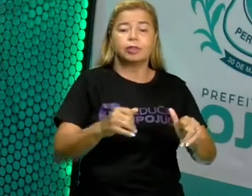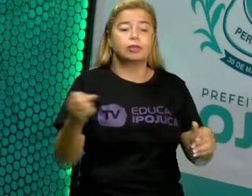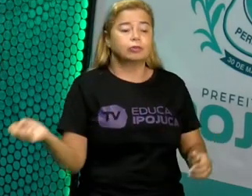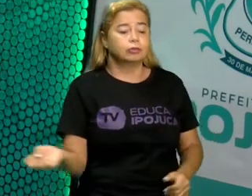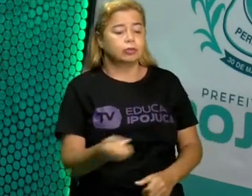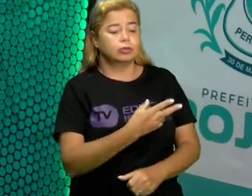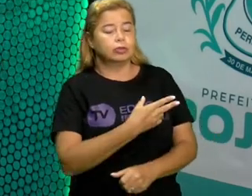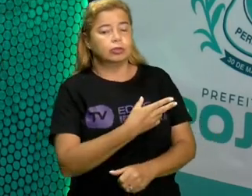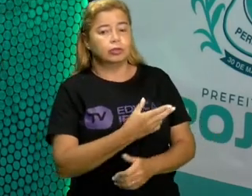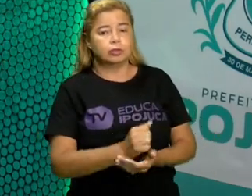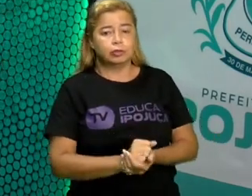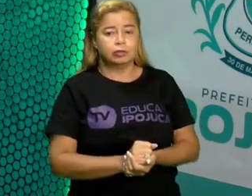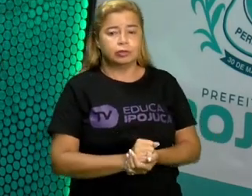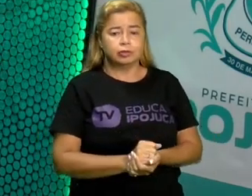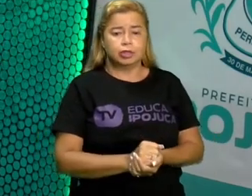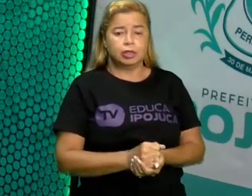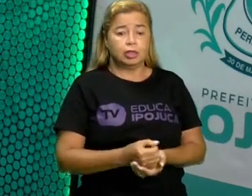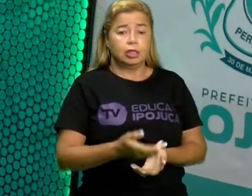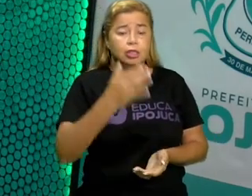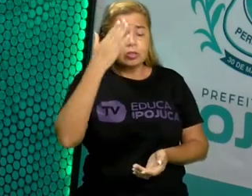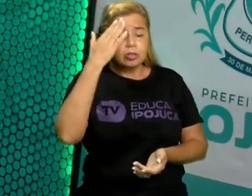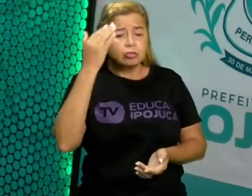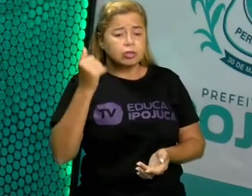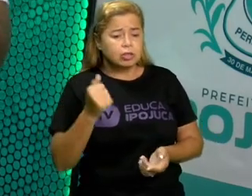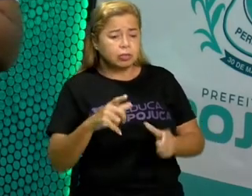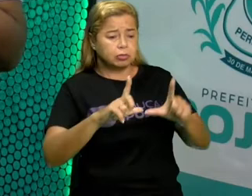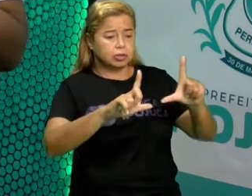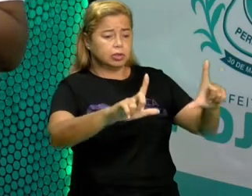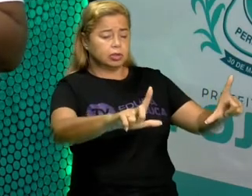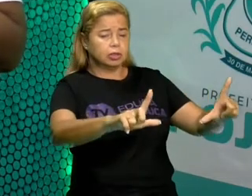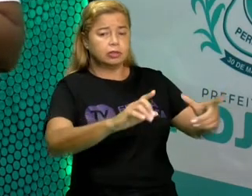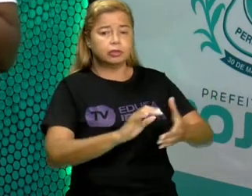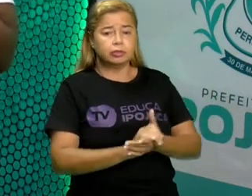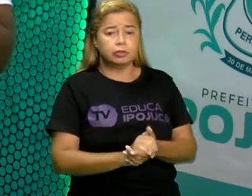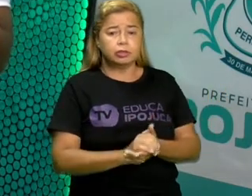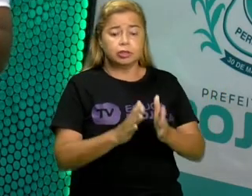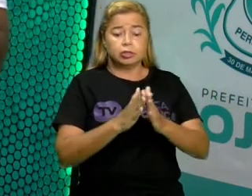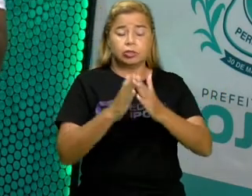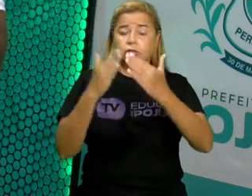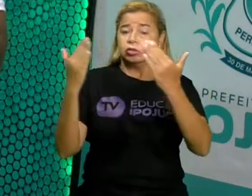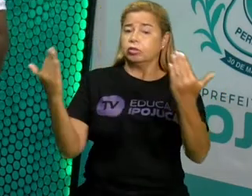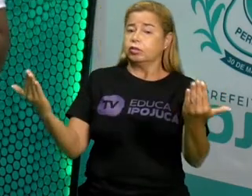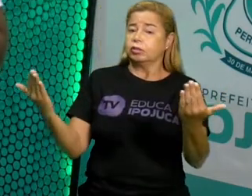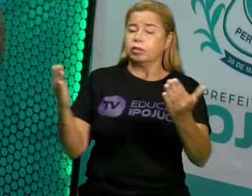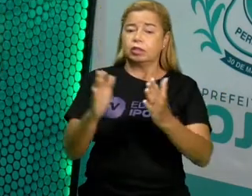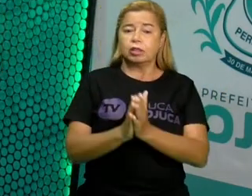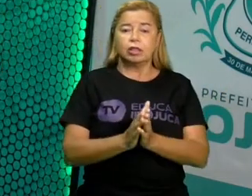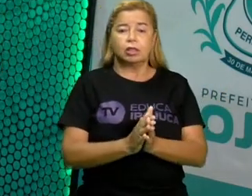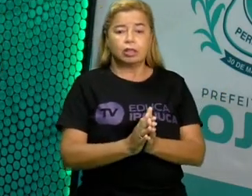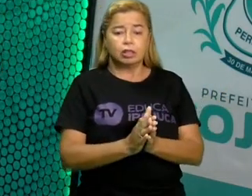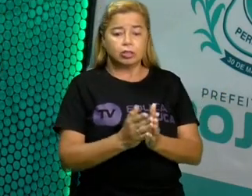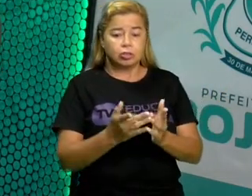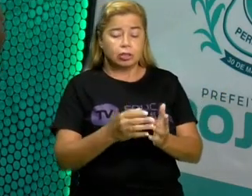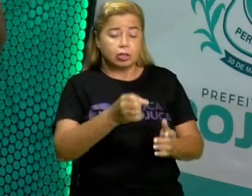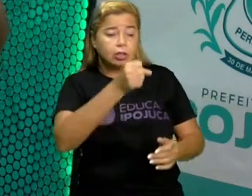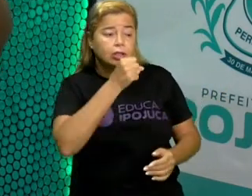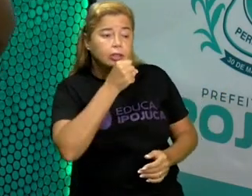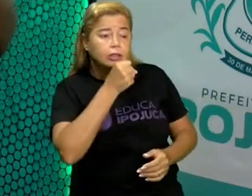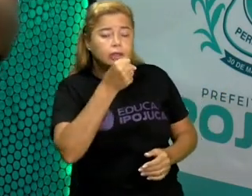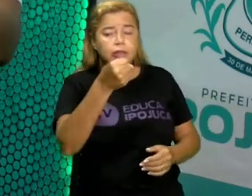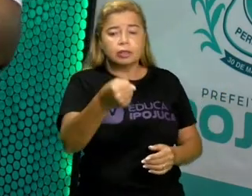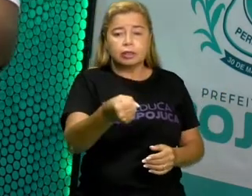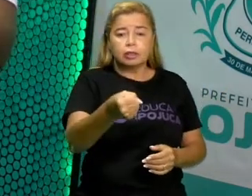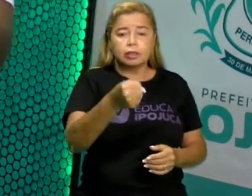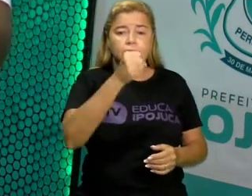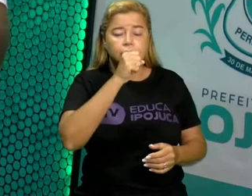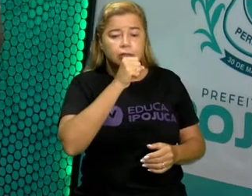é propaganda na televisão né ou através dos jornais televisionados onde